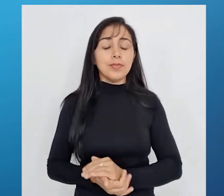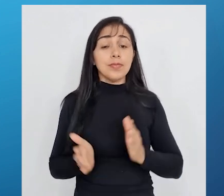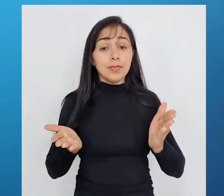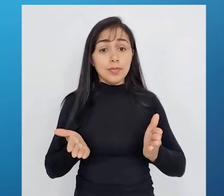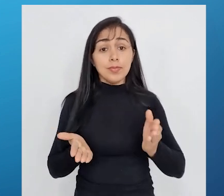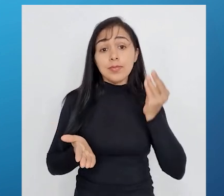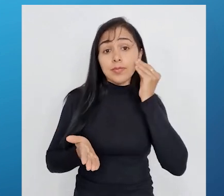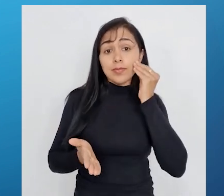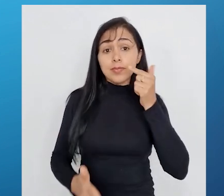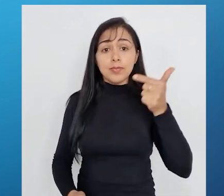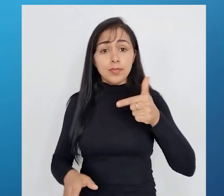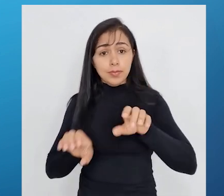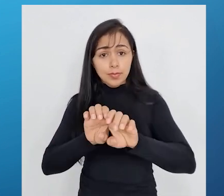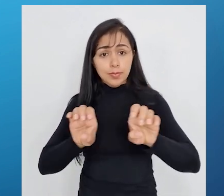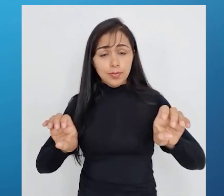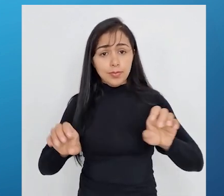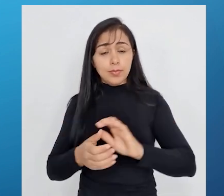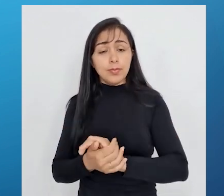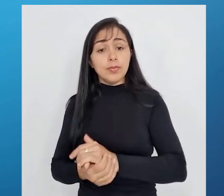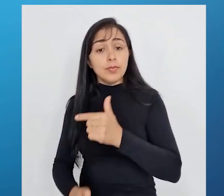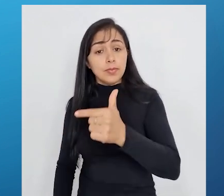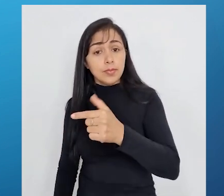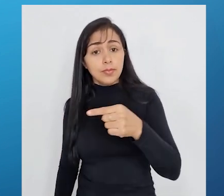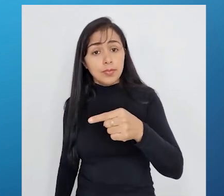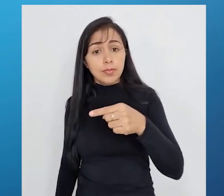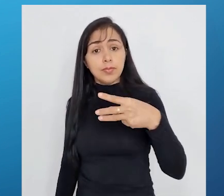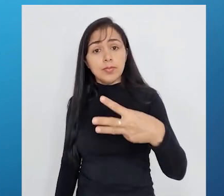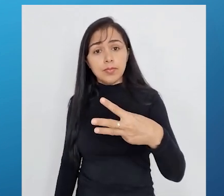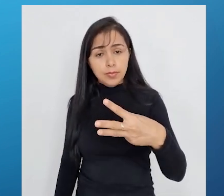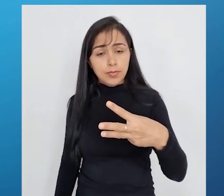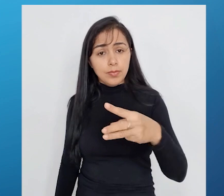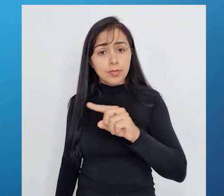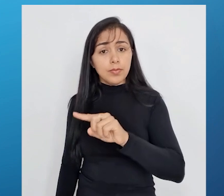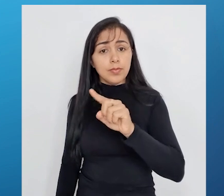ficar 2 menos 3 é menos 1,